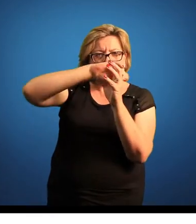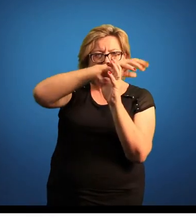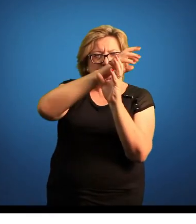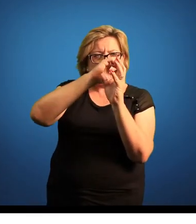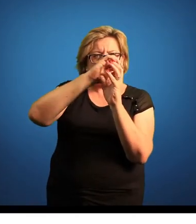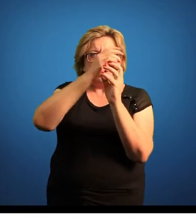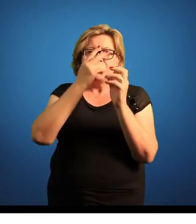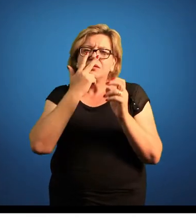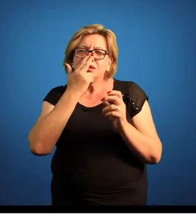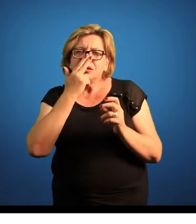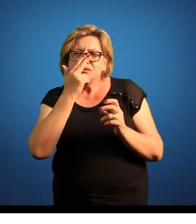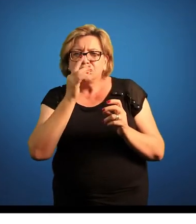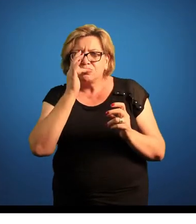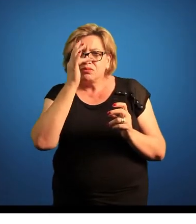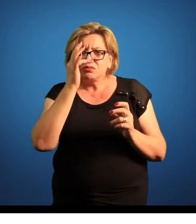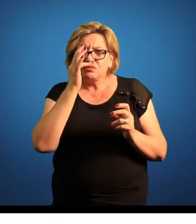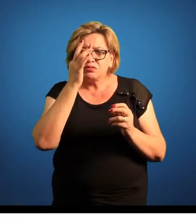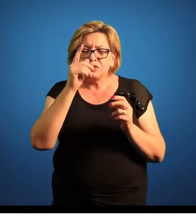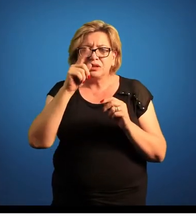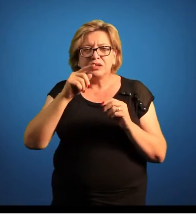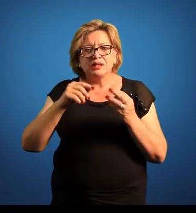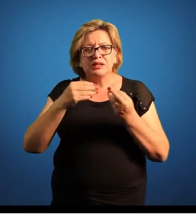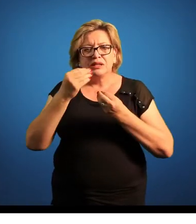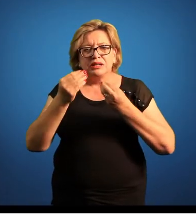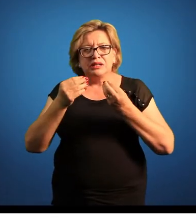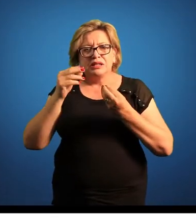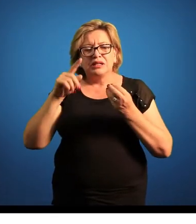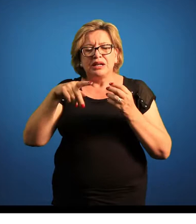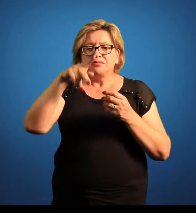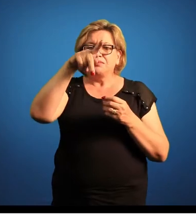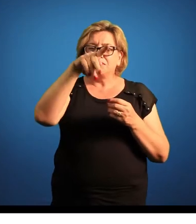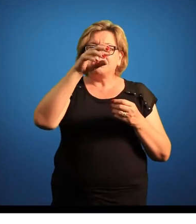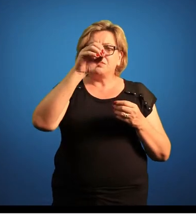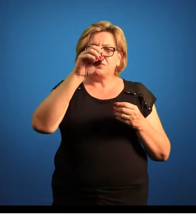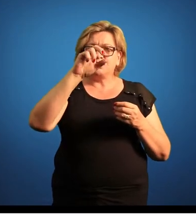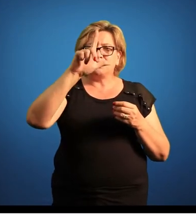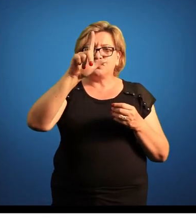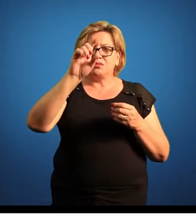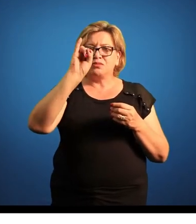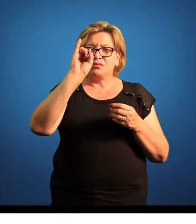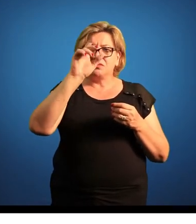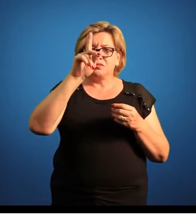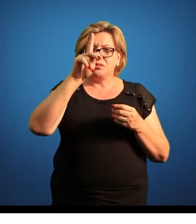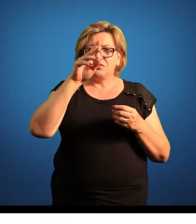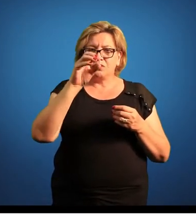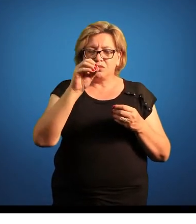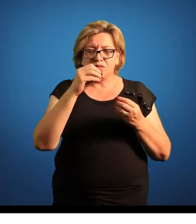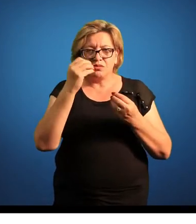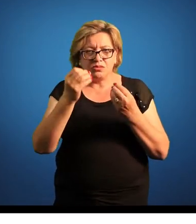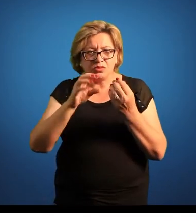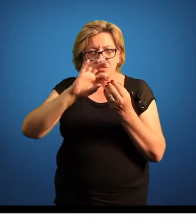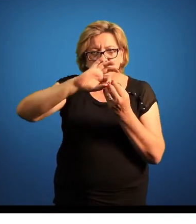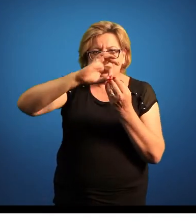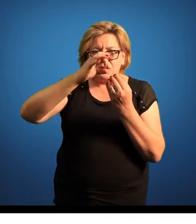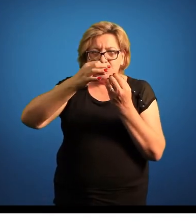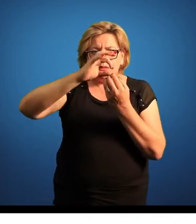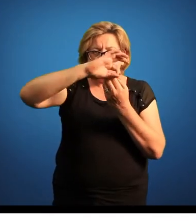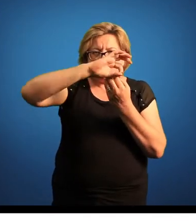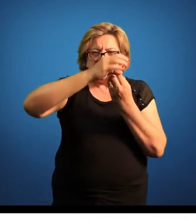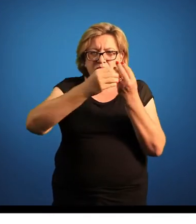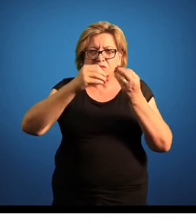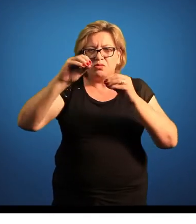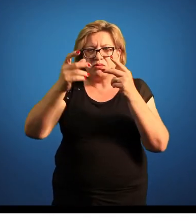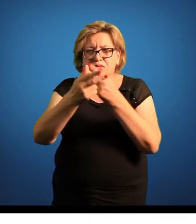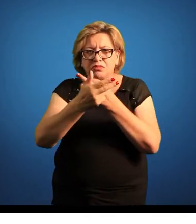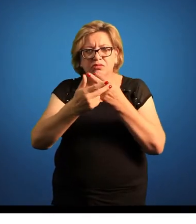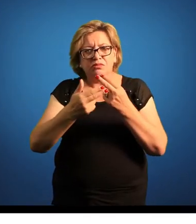parecem flores, né? O que parecem pequenas florezinhas, são os pólipos, são as bocas, né? Com os tentáculos